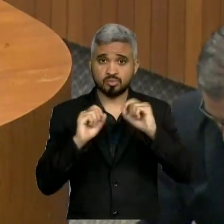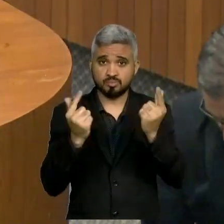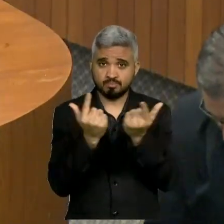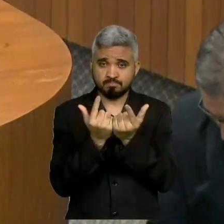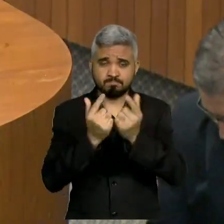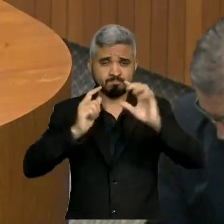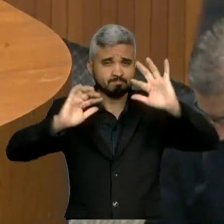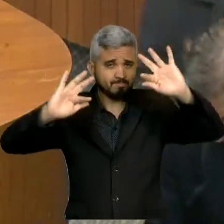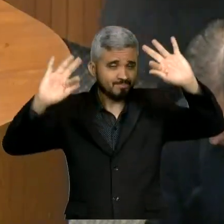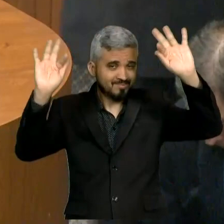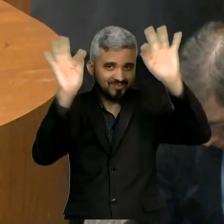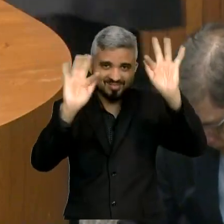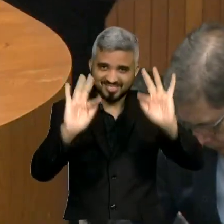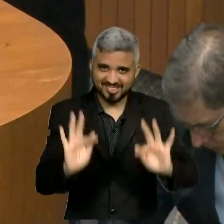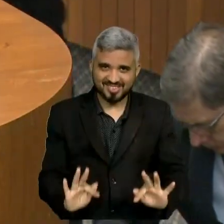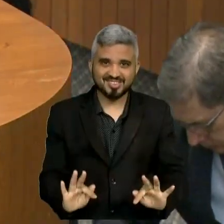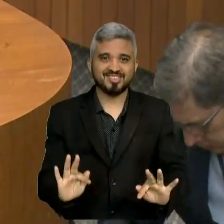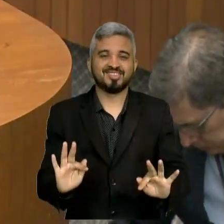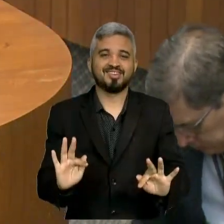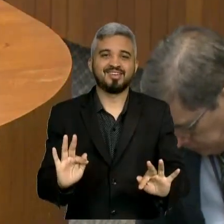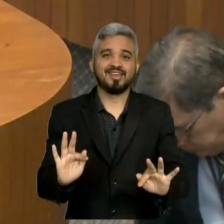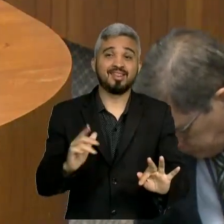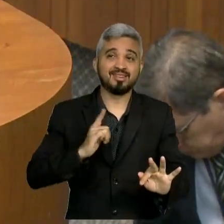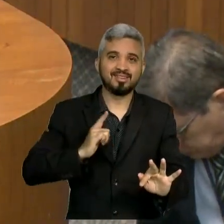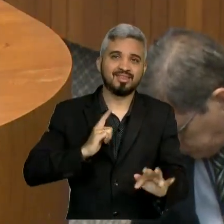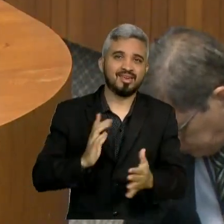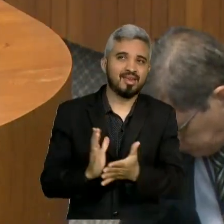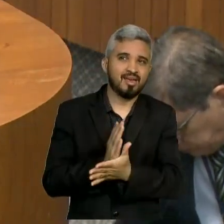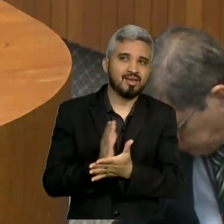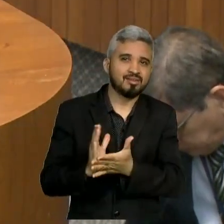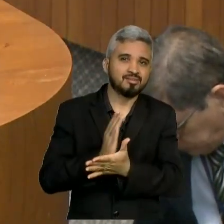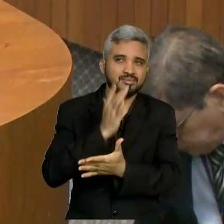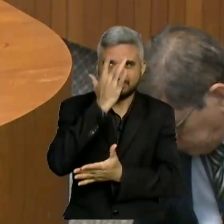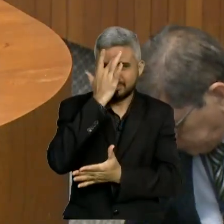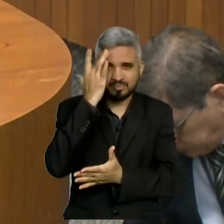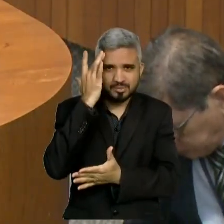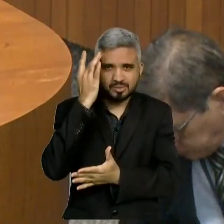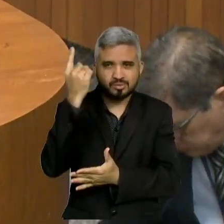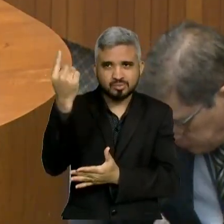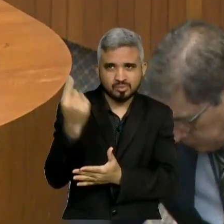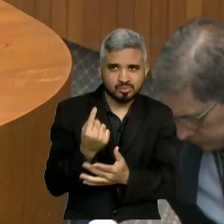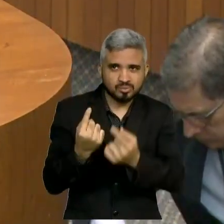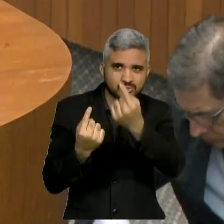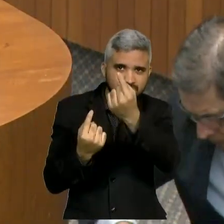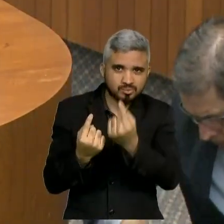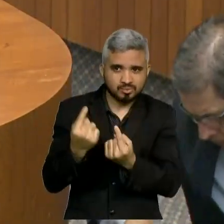porque recebe autoridades, membros